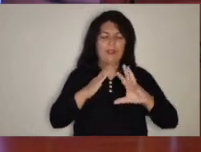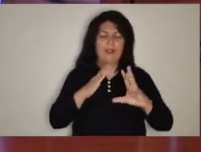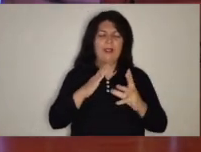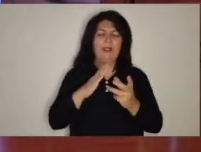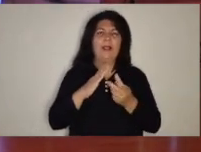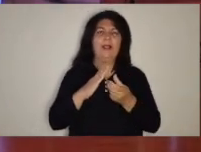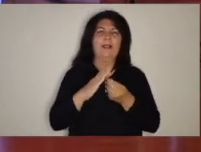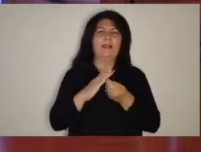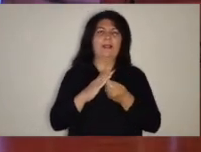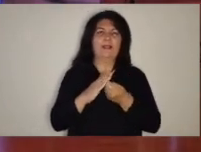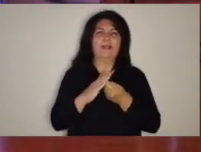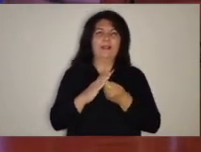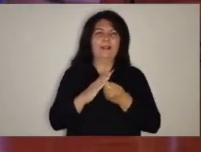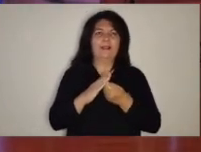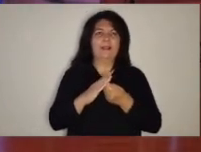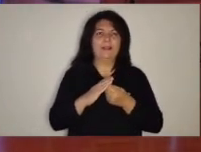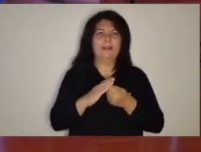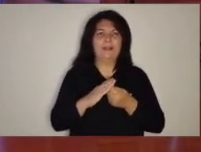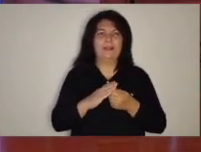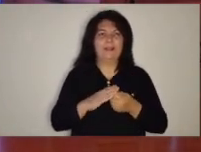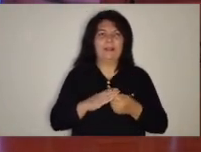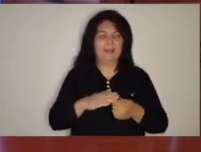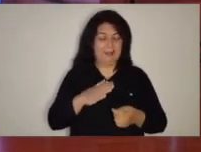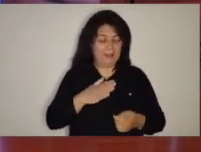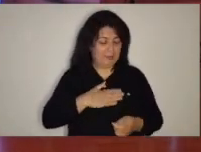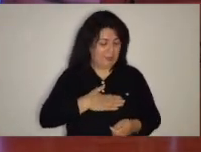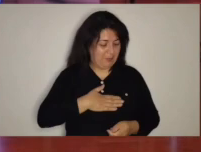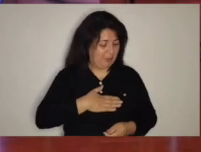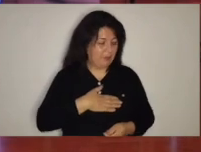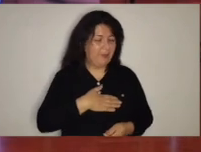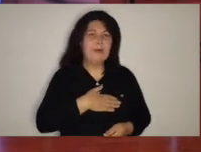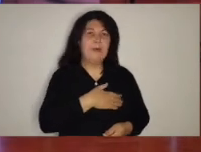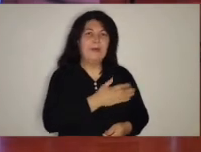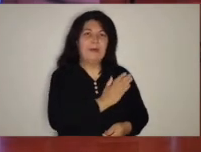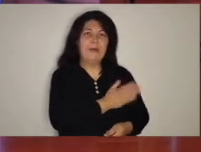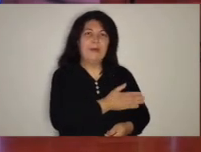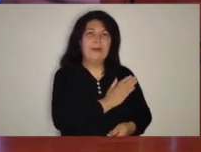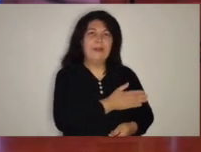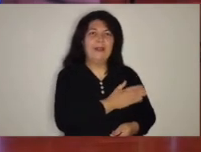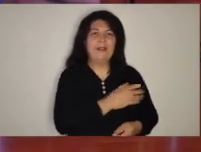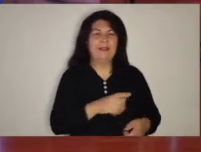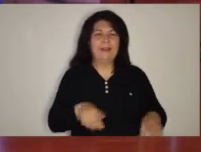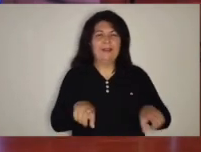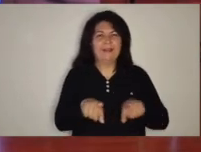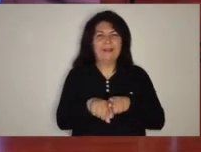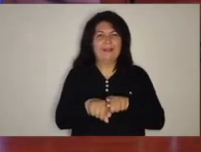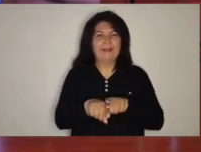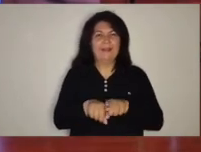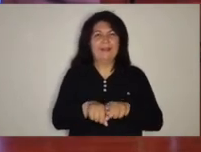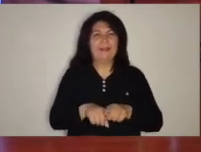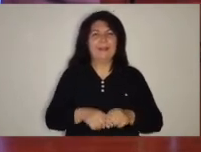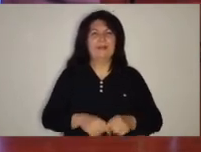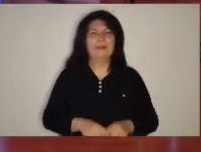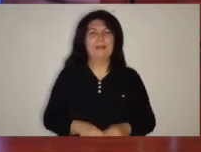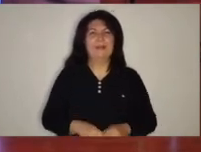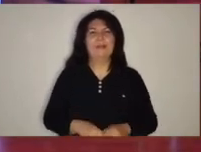a casa e o meu coração também.